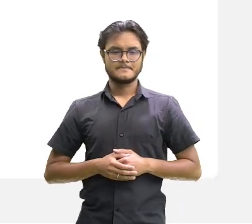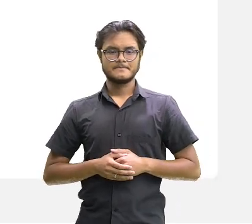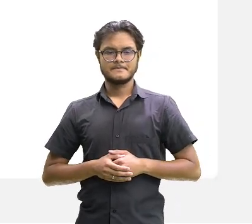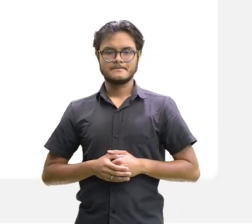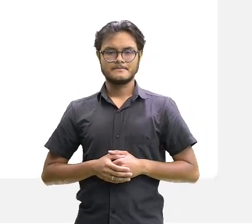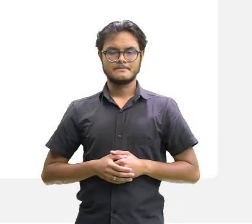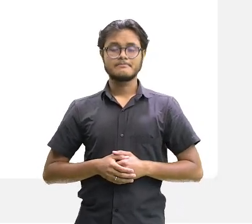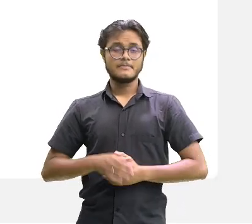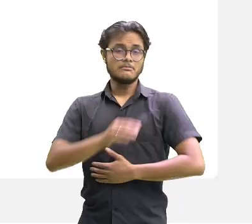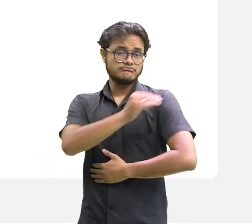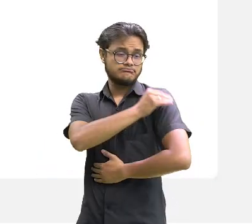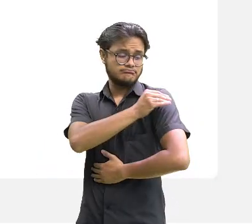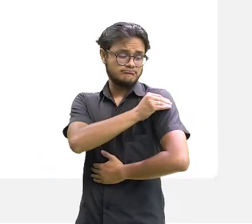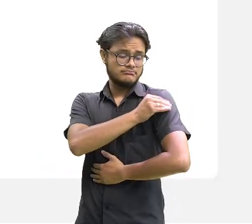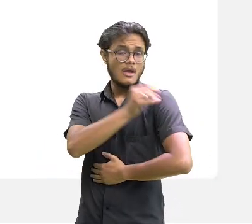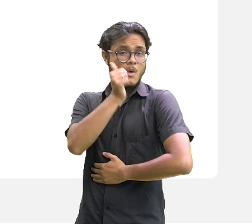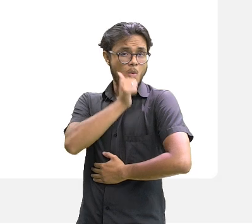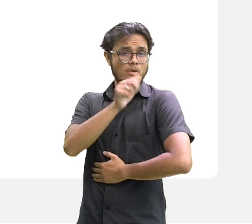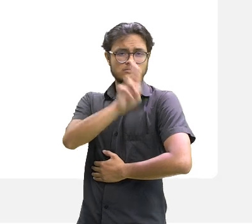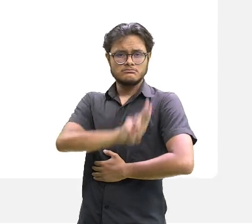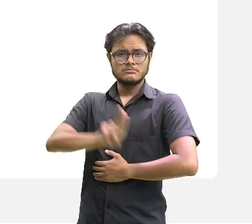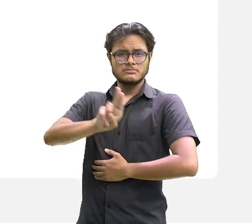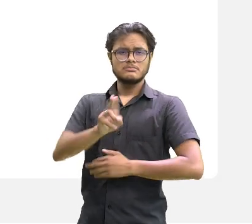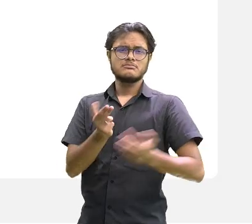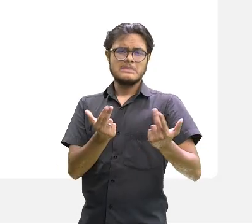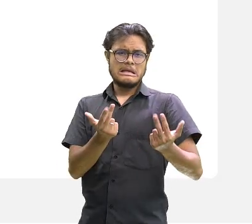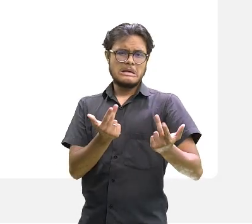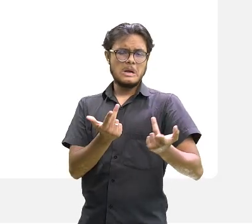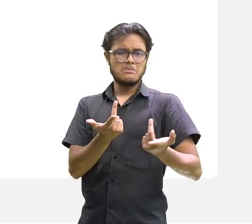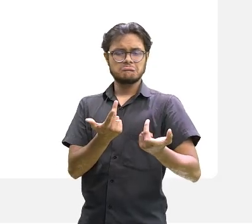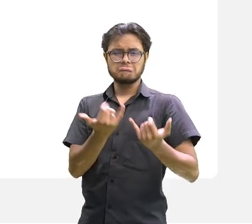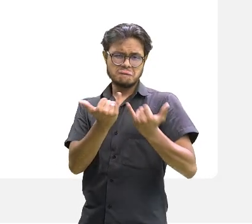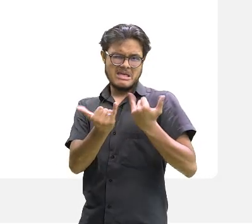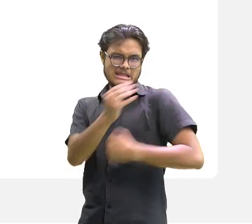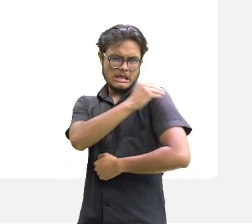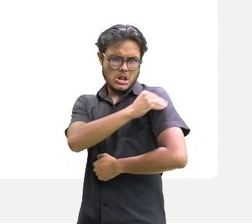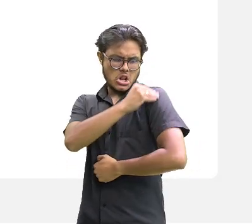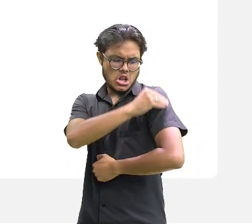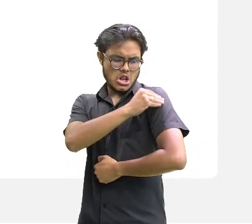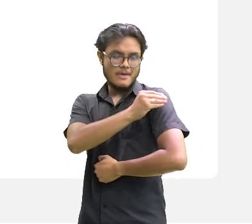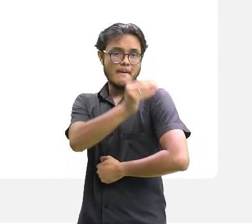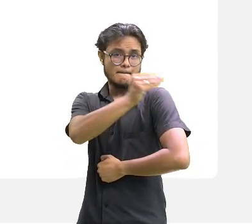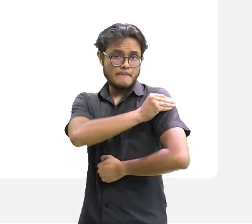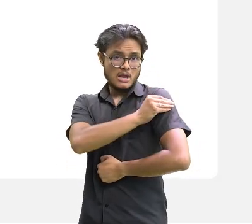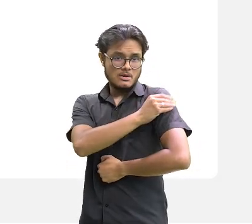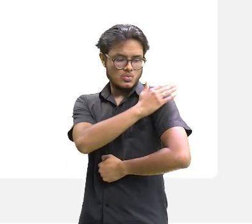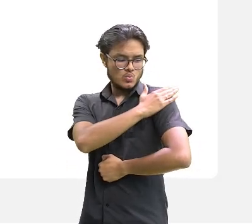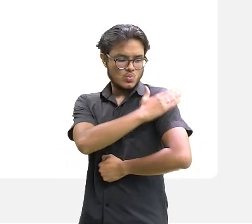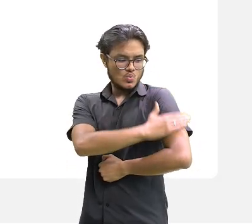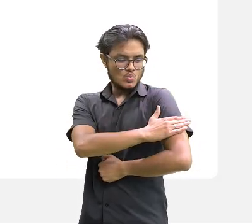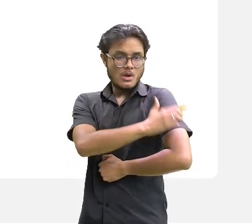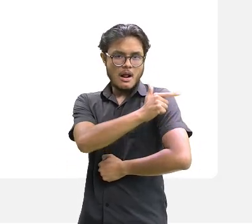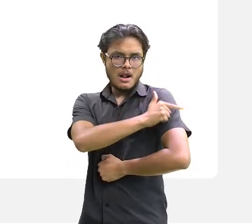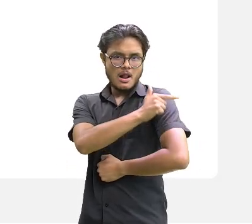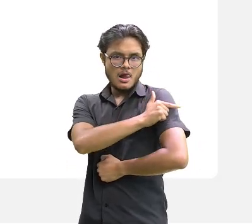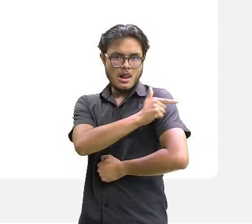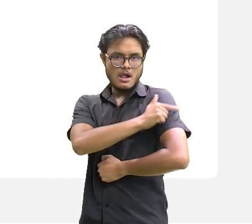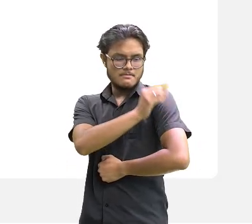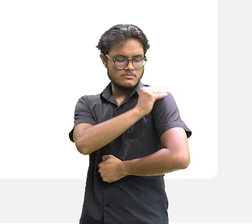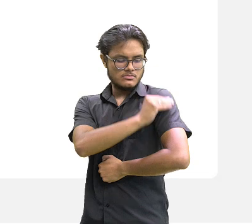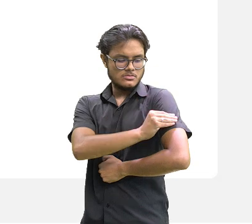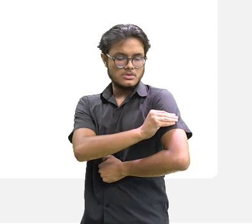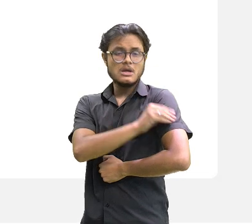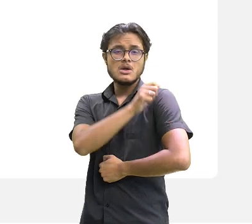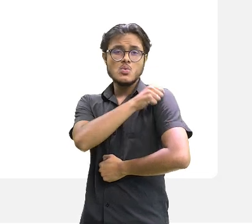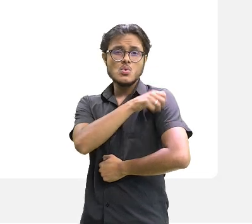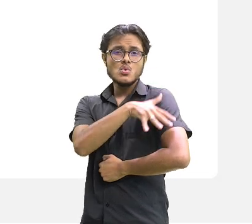forma de adesivo, é semelhante a um esparadrapo, sendo aplicado na pele, né, para que ocorra a